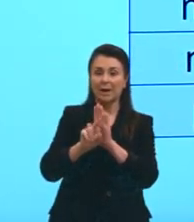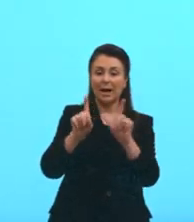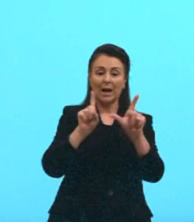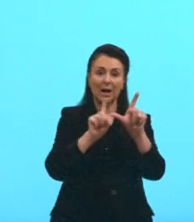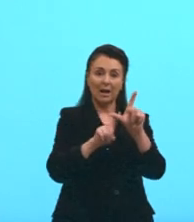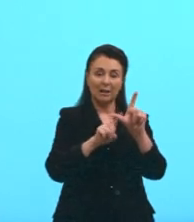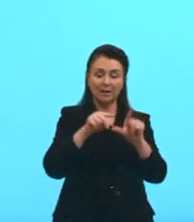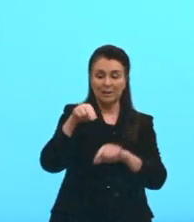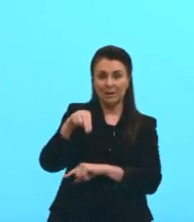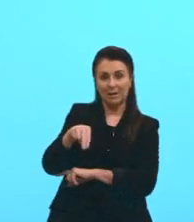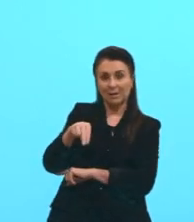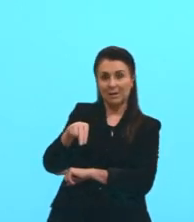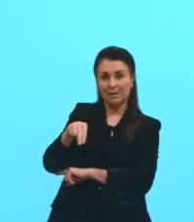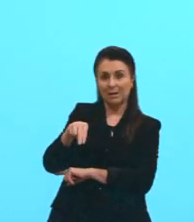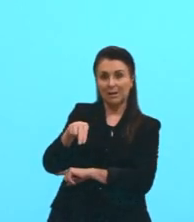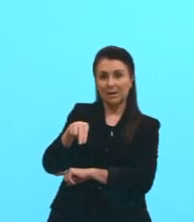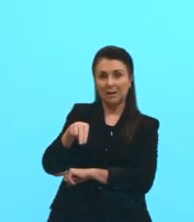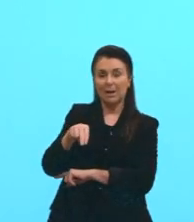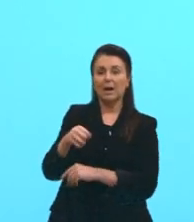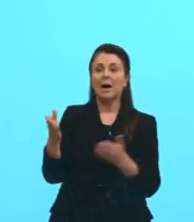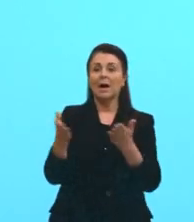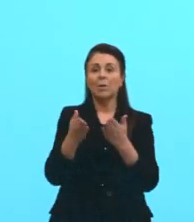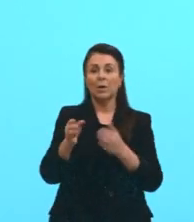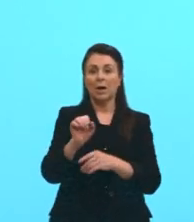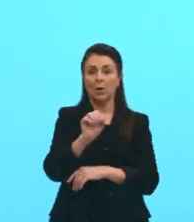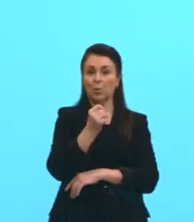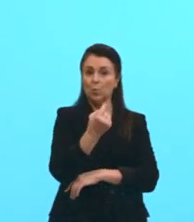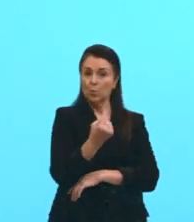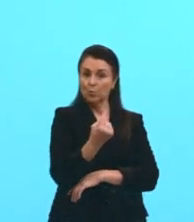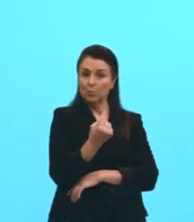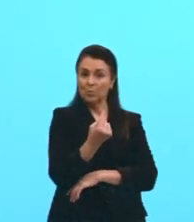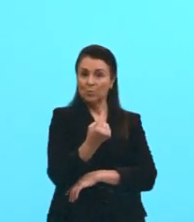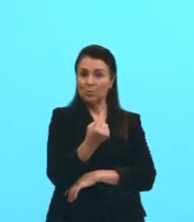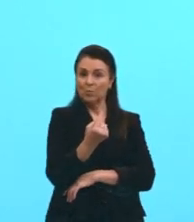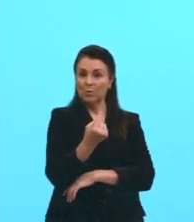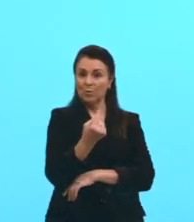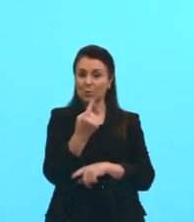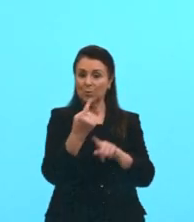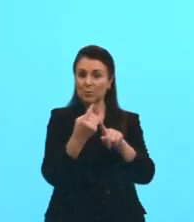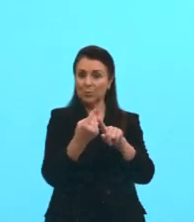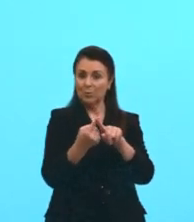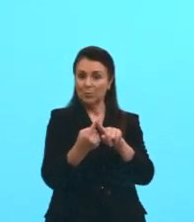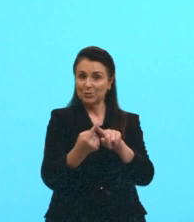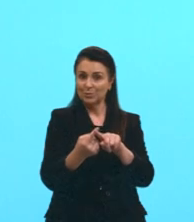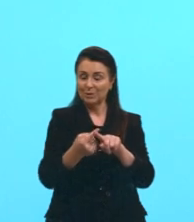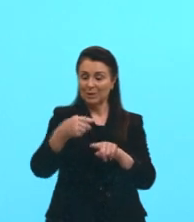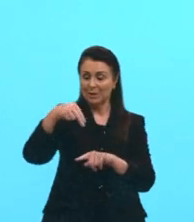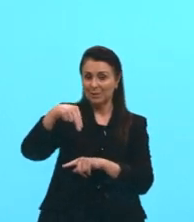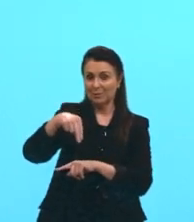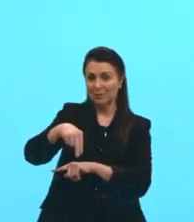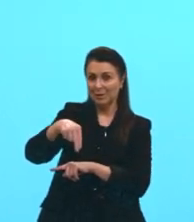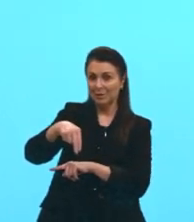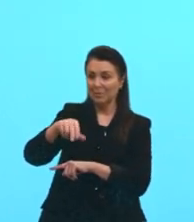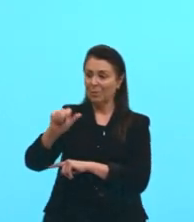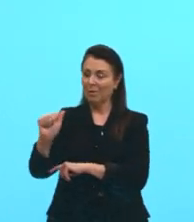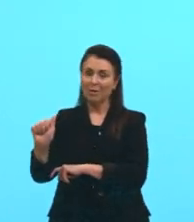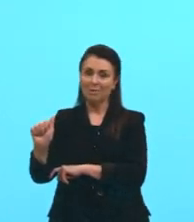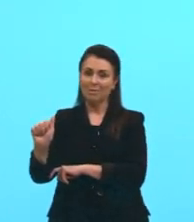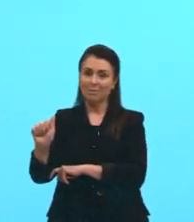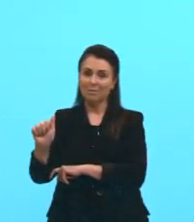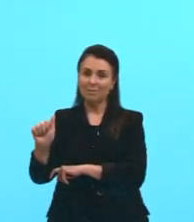aí a gente volta aqui e pode colocar um X Nana que é o prefixo manter